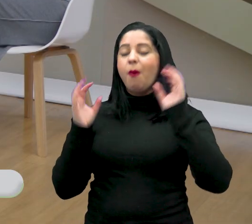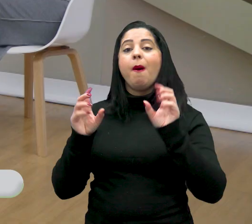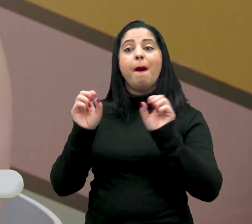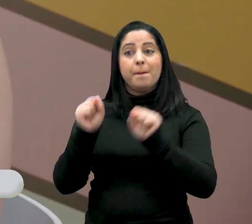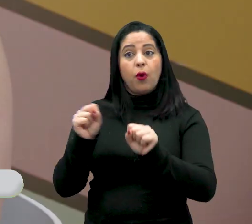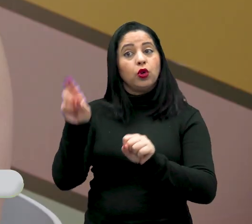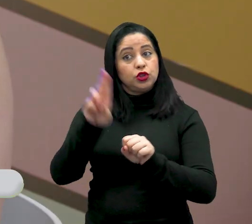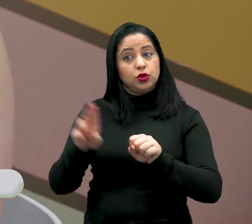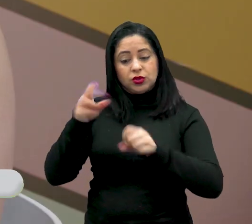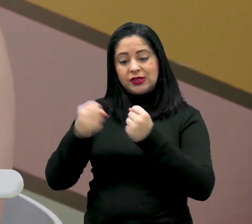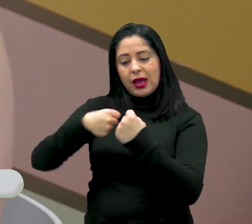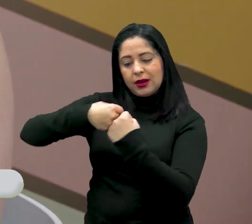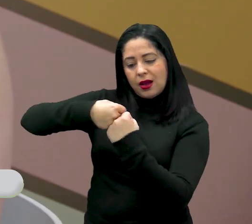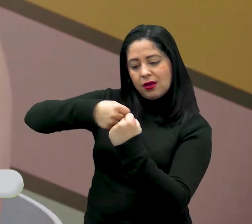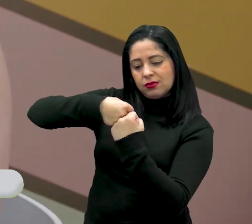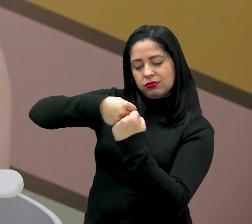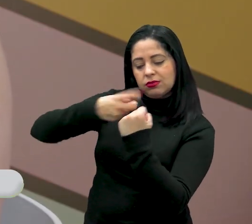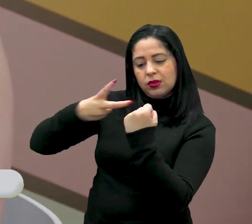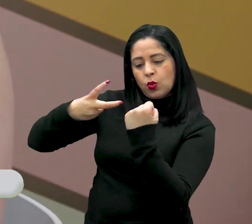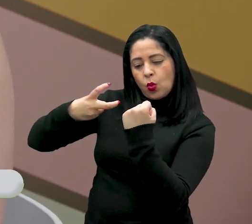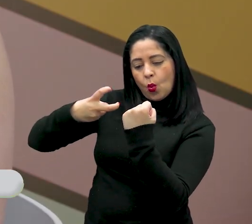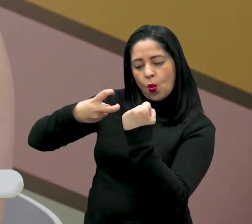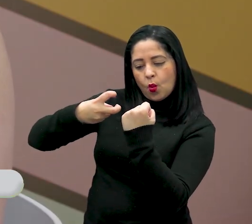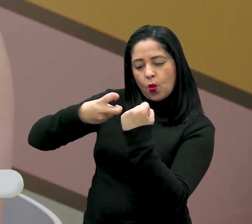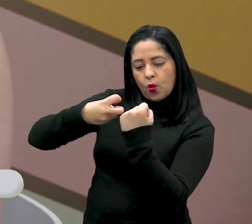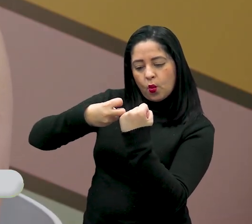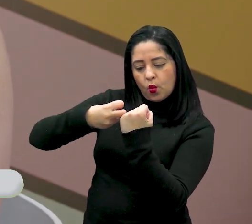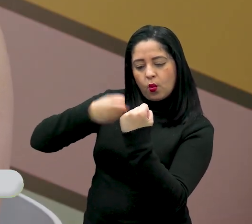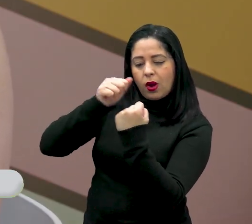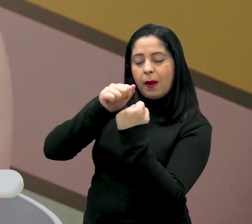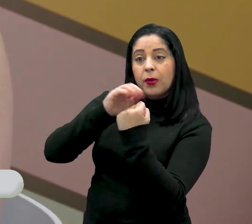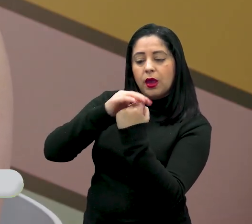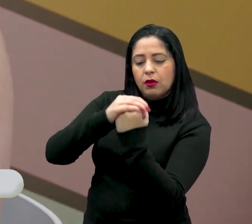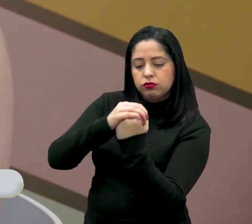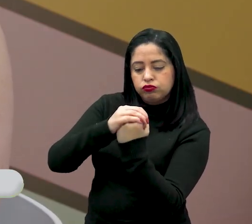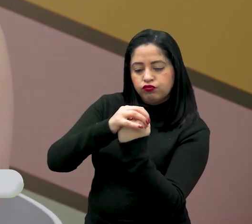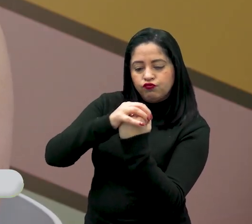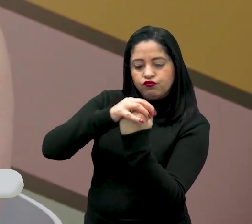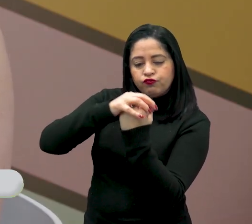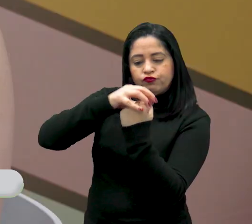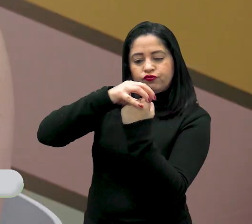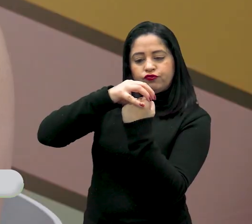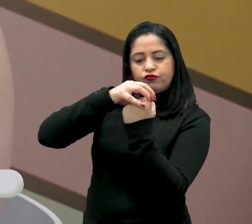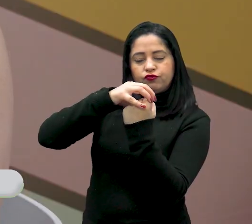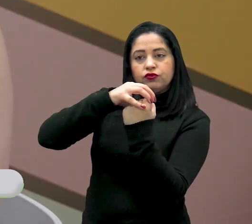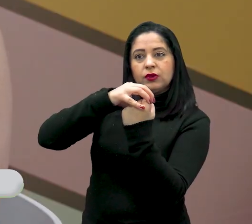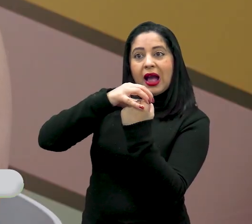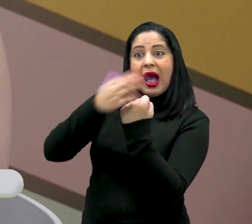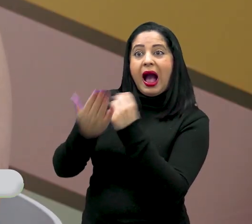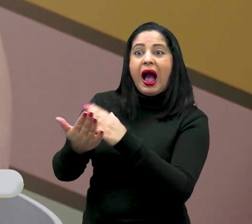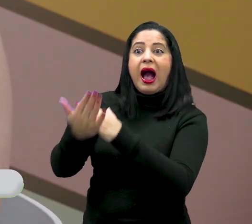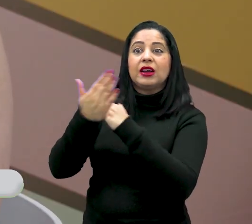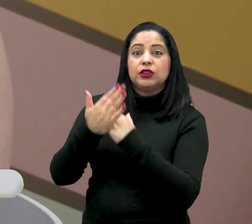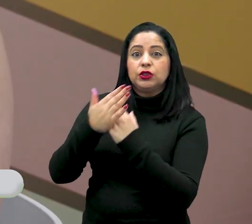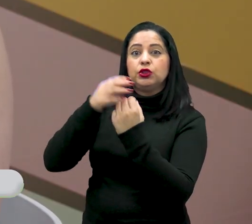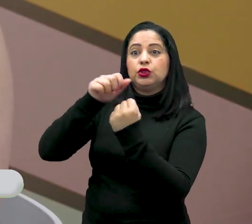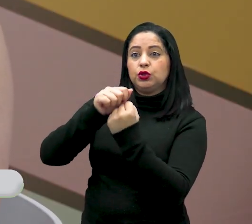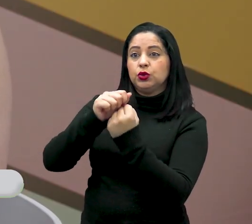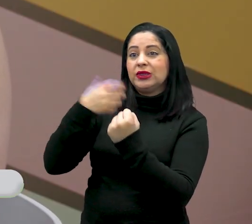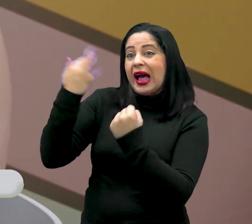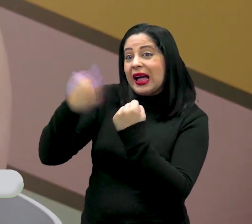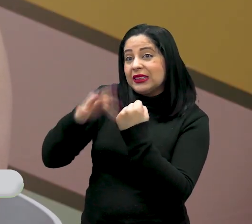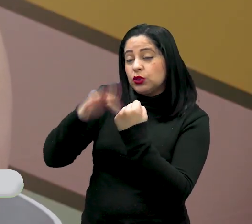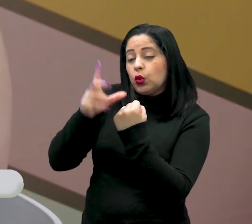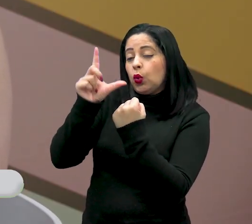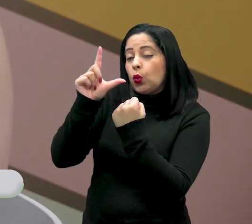nas infiltrações articulares, né? Ele ajuda aí a regenerar até questões de tendões, ajuda na lubrificação,